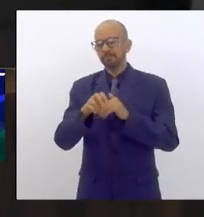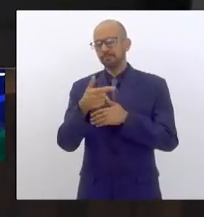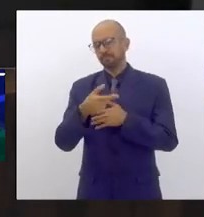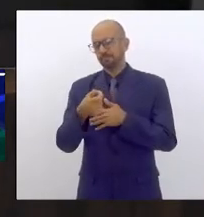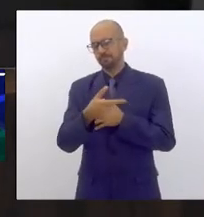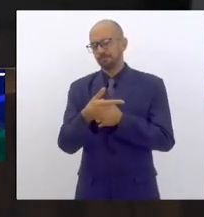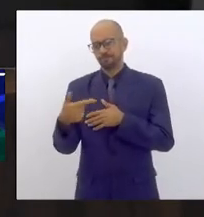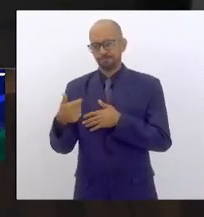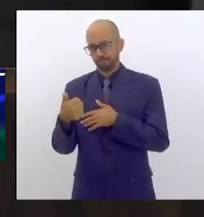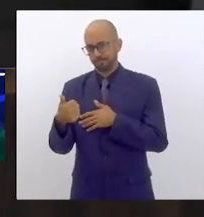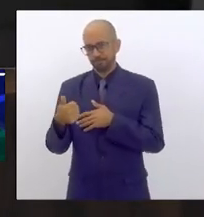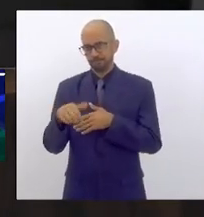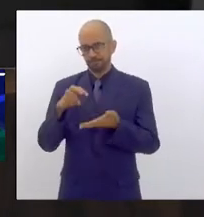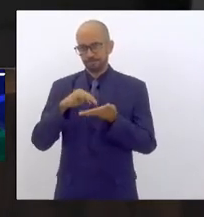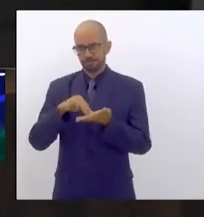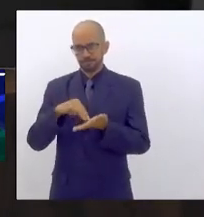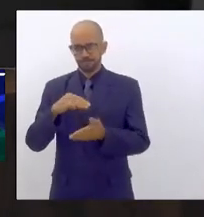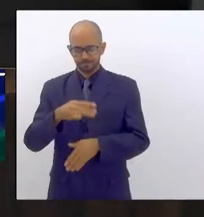Executivo, mensagem